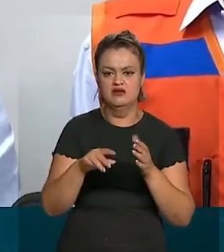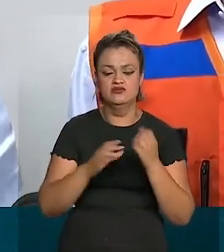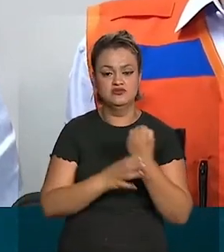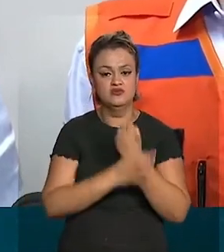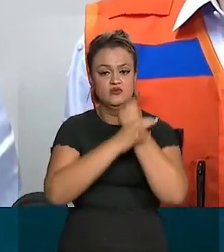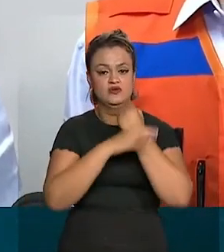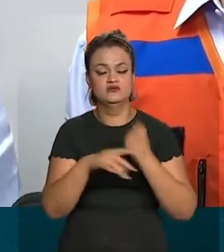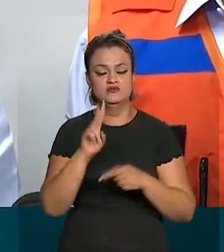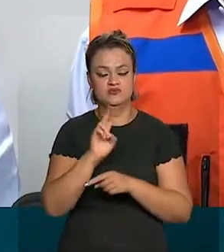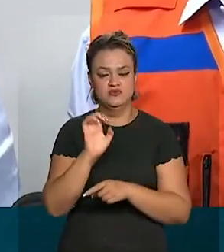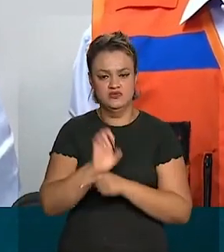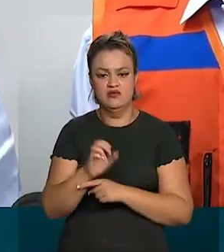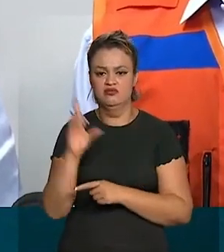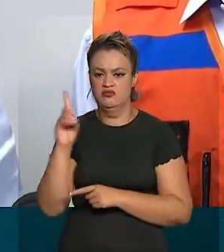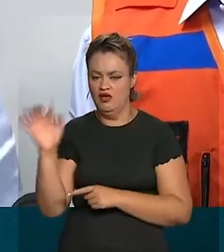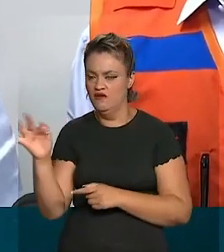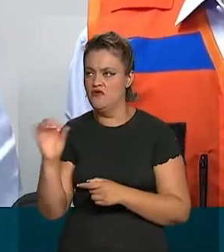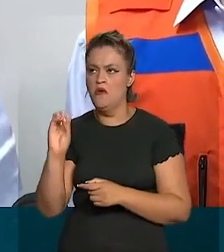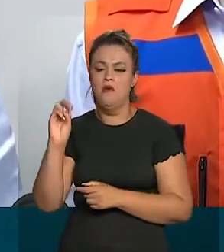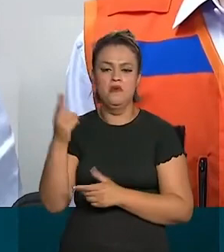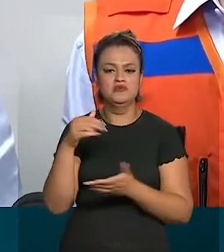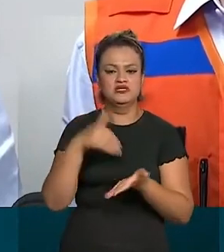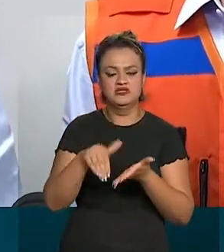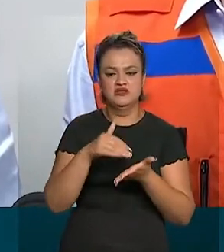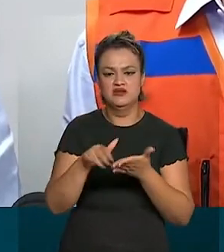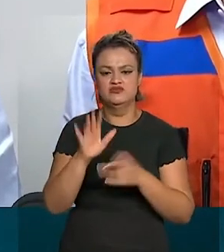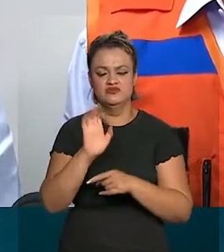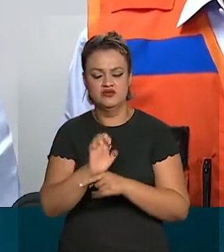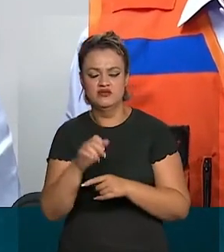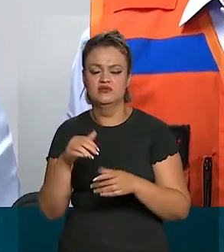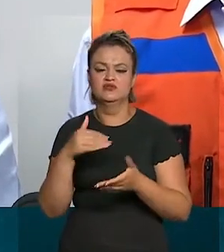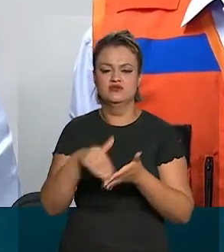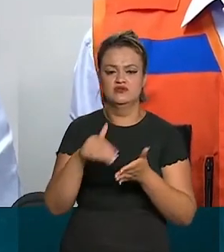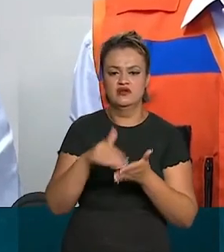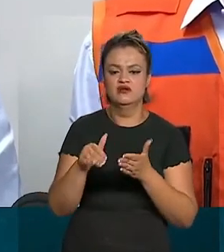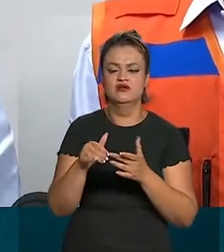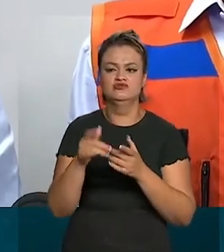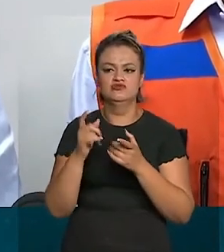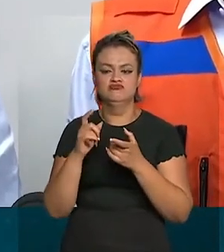Federal, da Secretaria de Estado de Administração